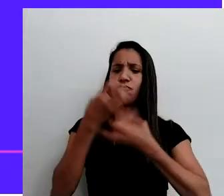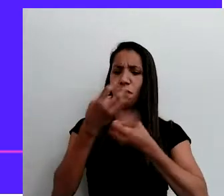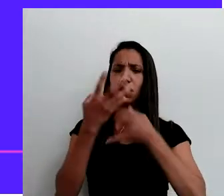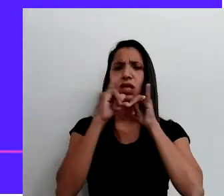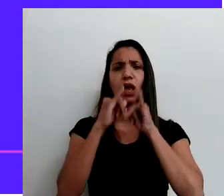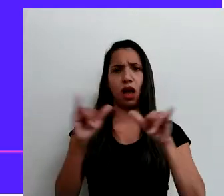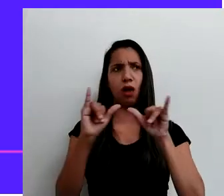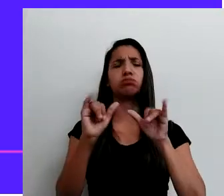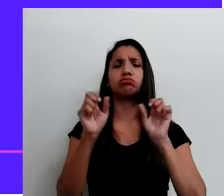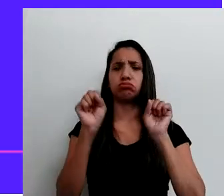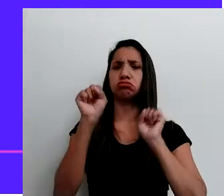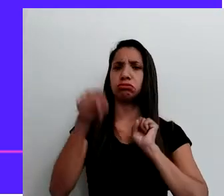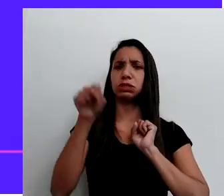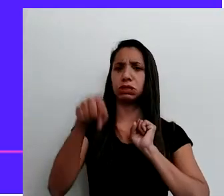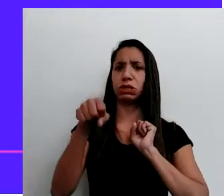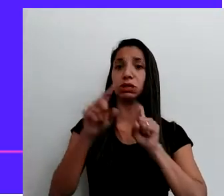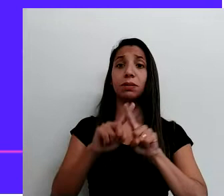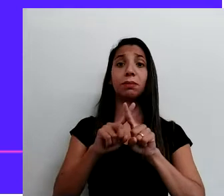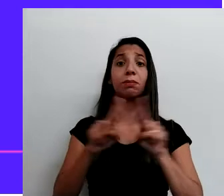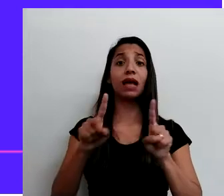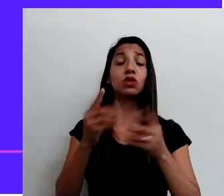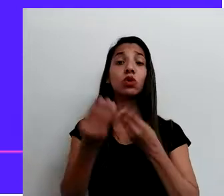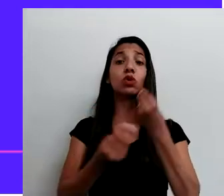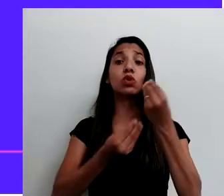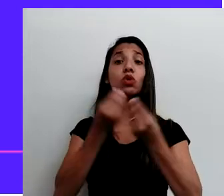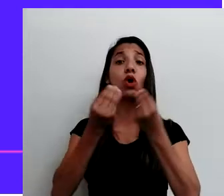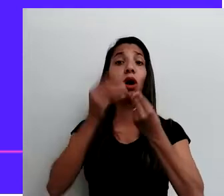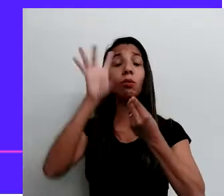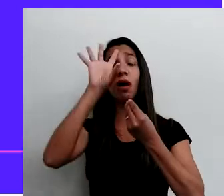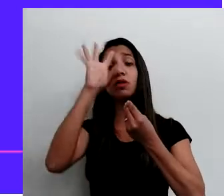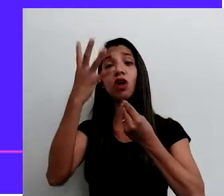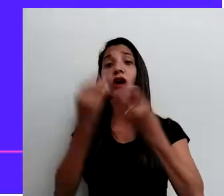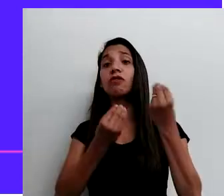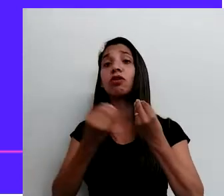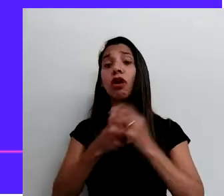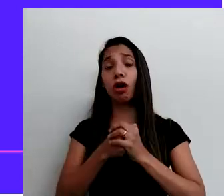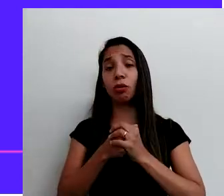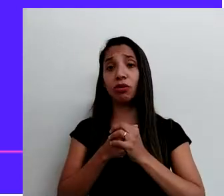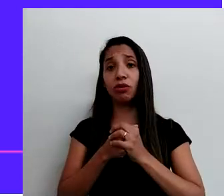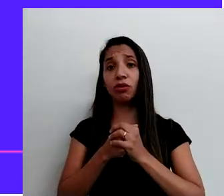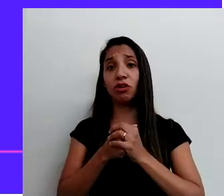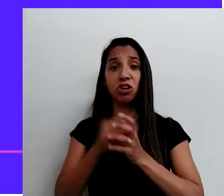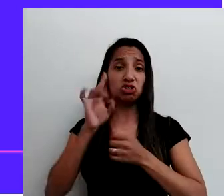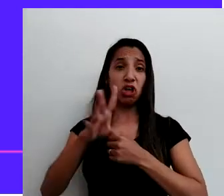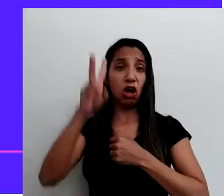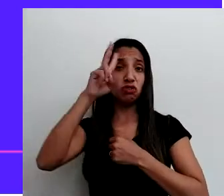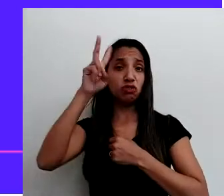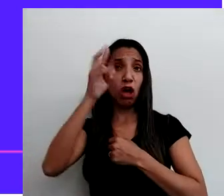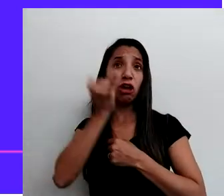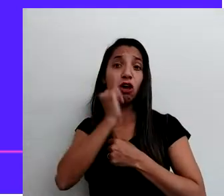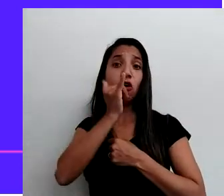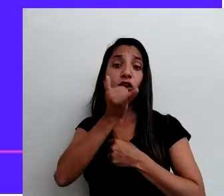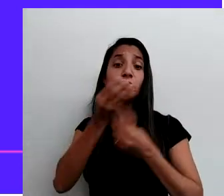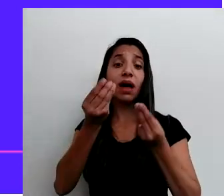estar funcionando para resolver aquele problema, você está contando uma história incompleta.